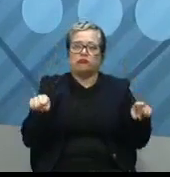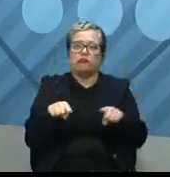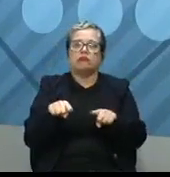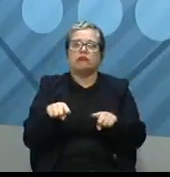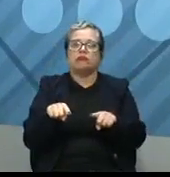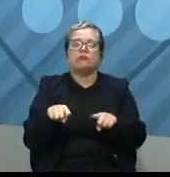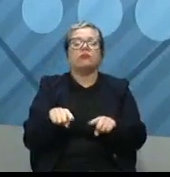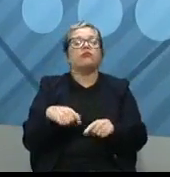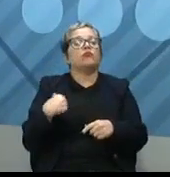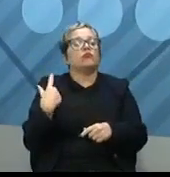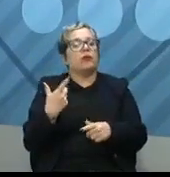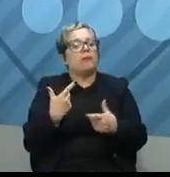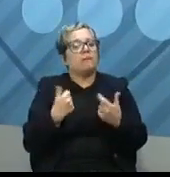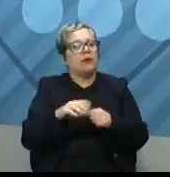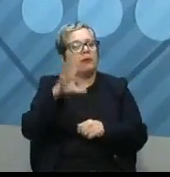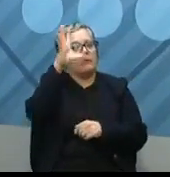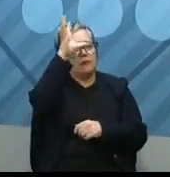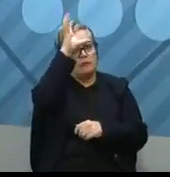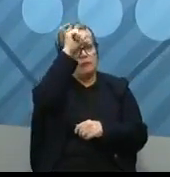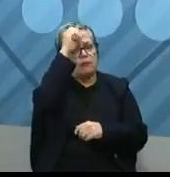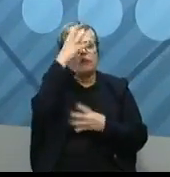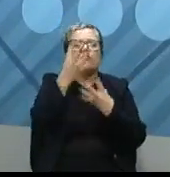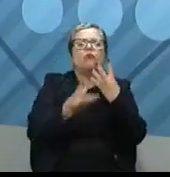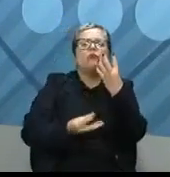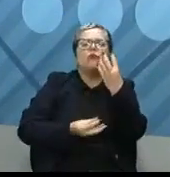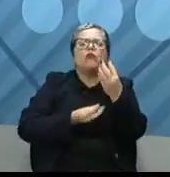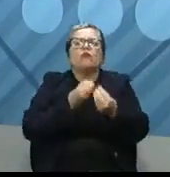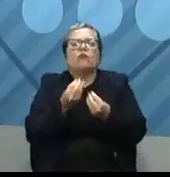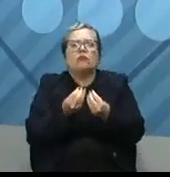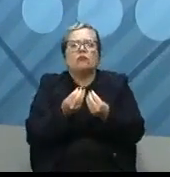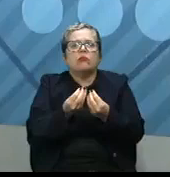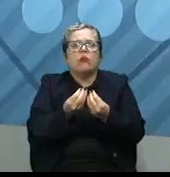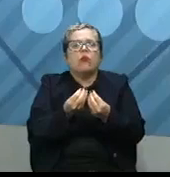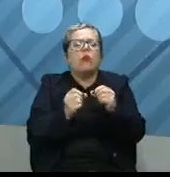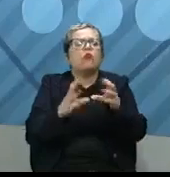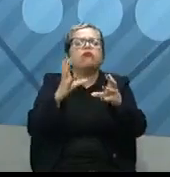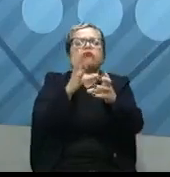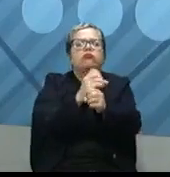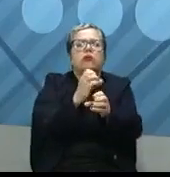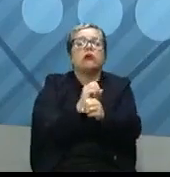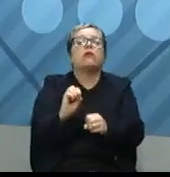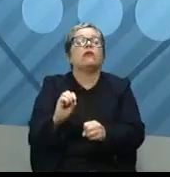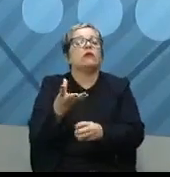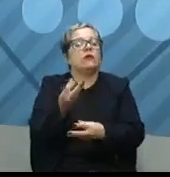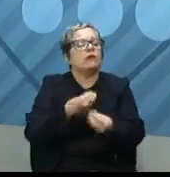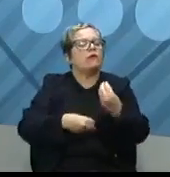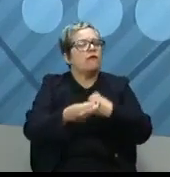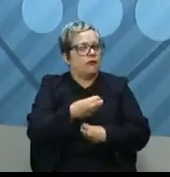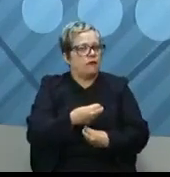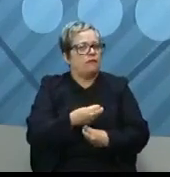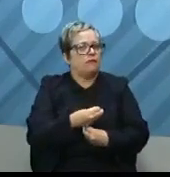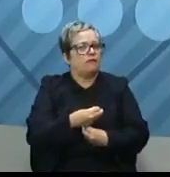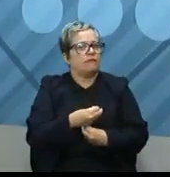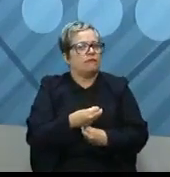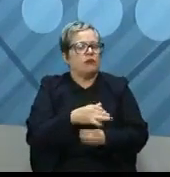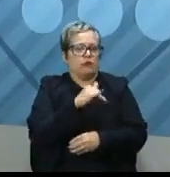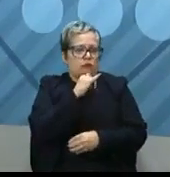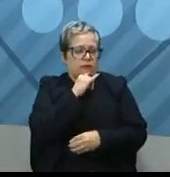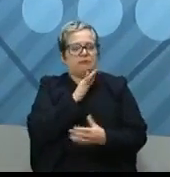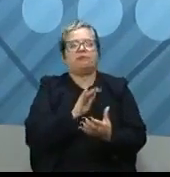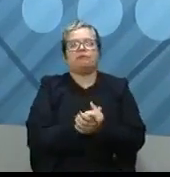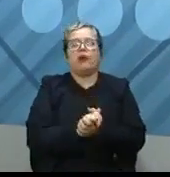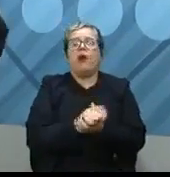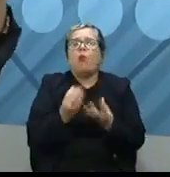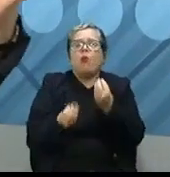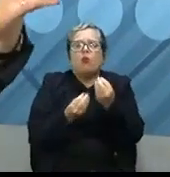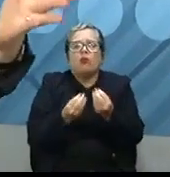nós precisamos aprender agora como que eu opero, quais são as operações que vão envolver as matrizes. Então, por exemplo, como